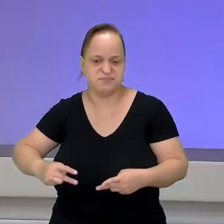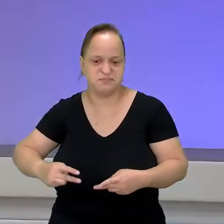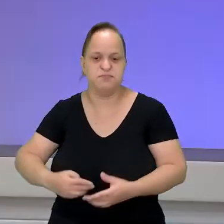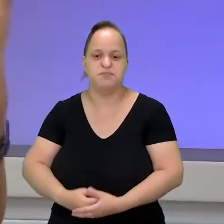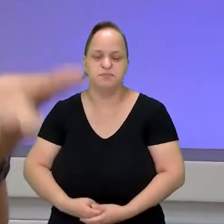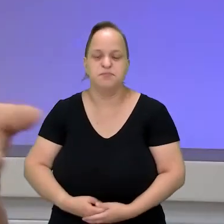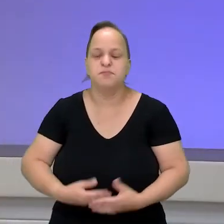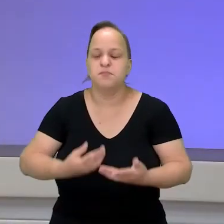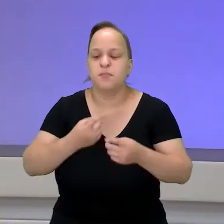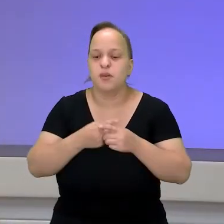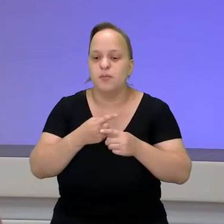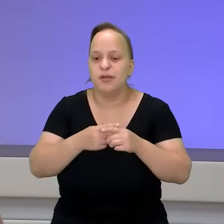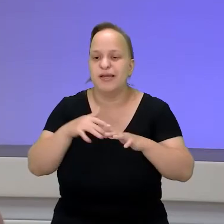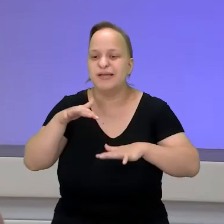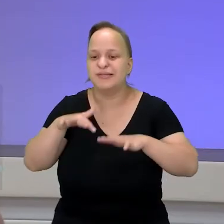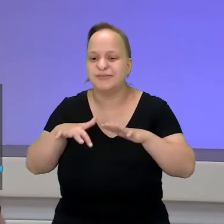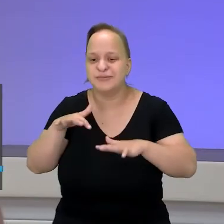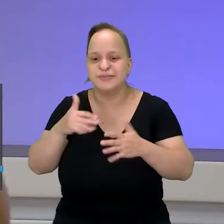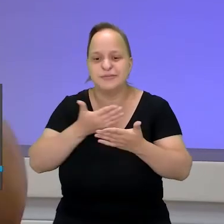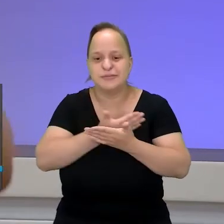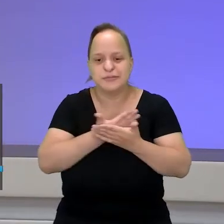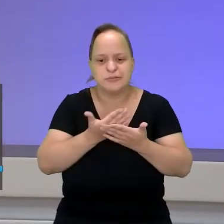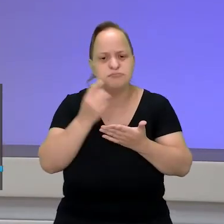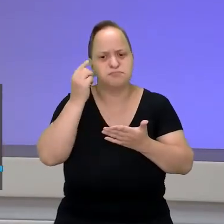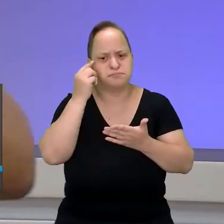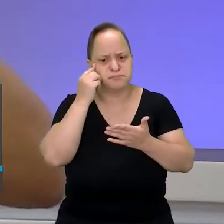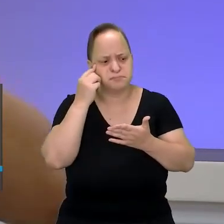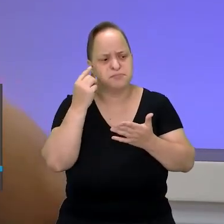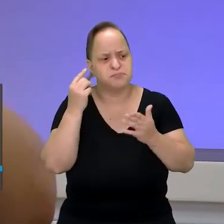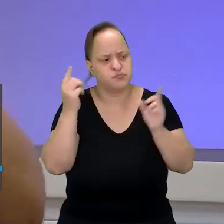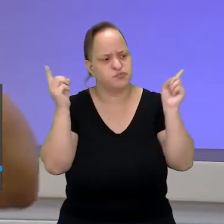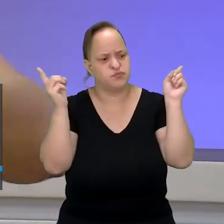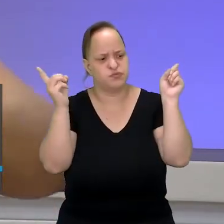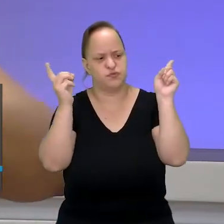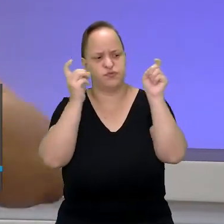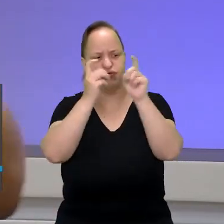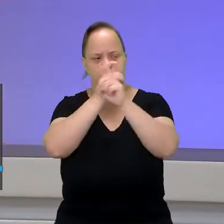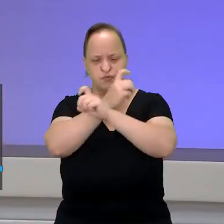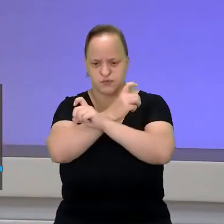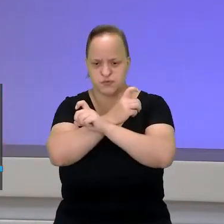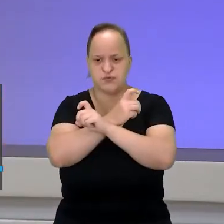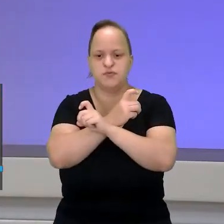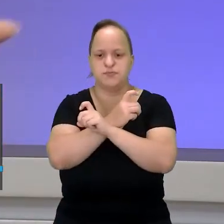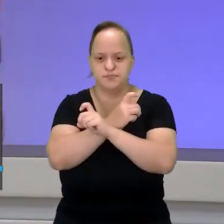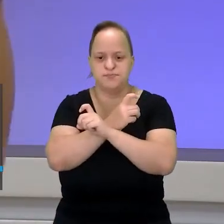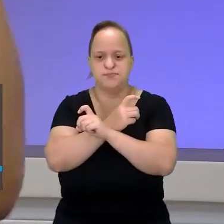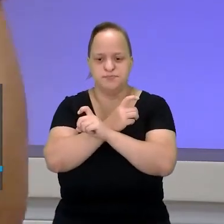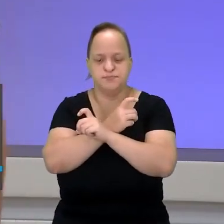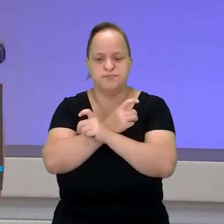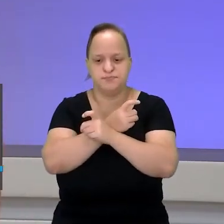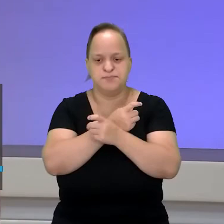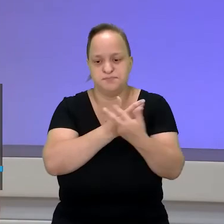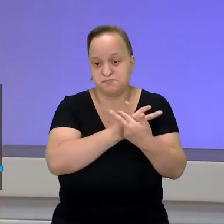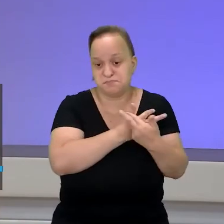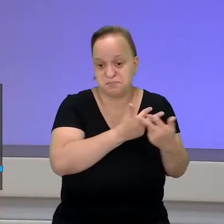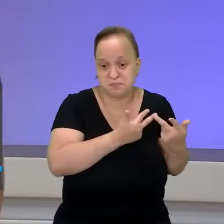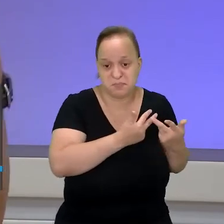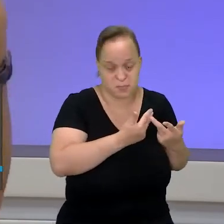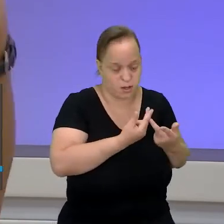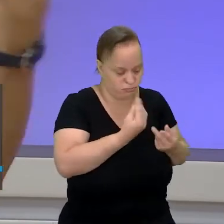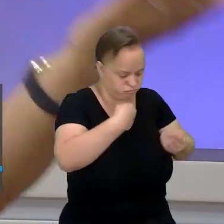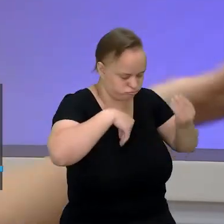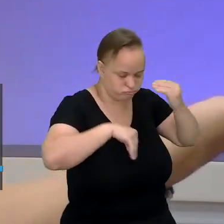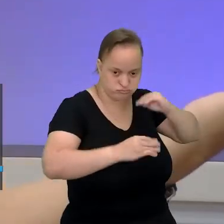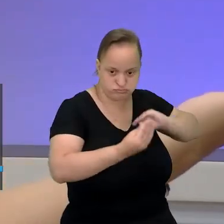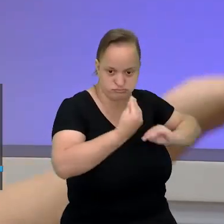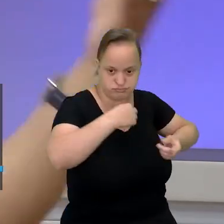que muitas vezes a gente acha difícil de trazer é pensar na comida, porque a comida também, os elementos químicos que a gente adquire para o nosso corpo,